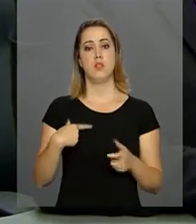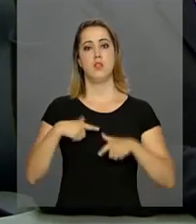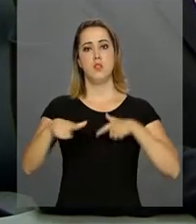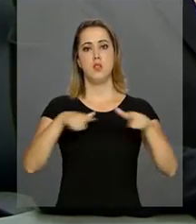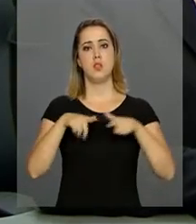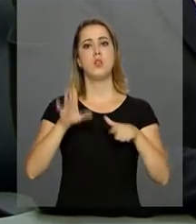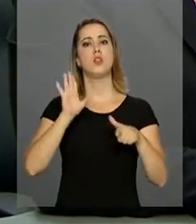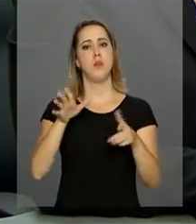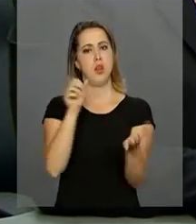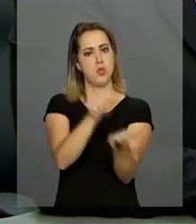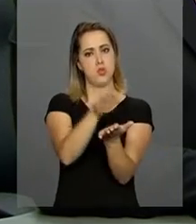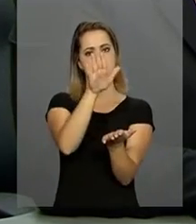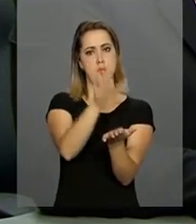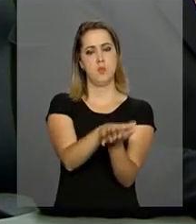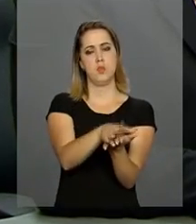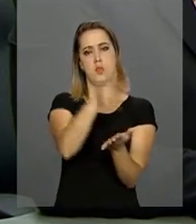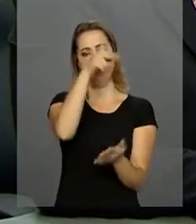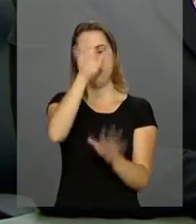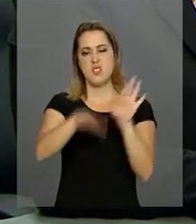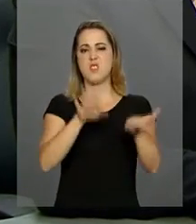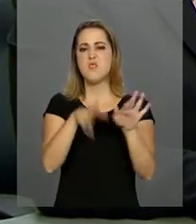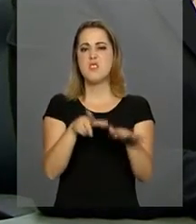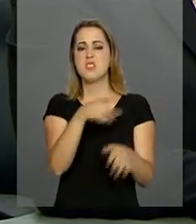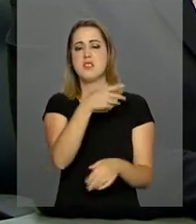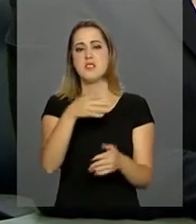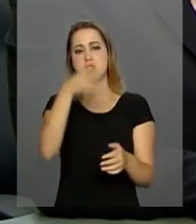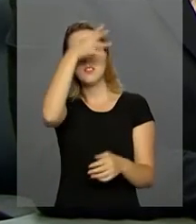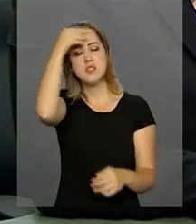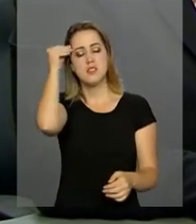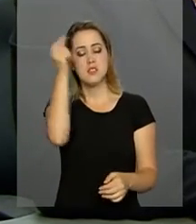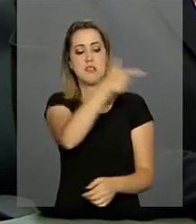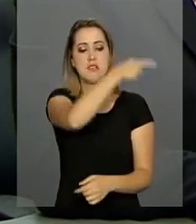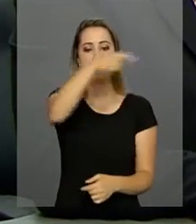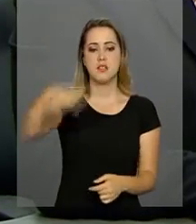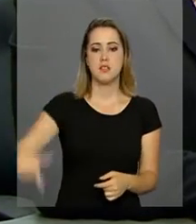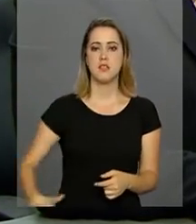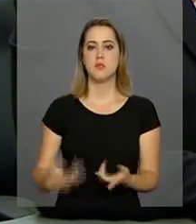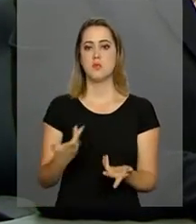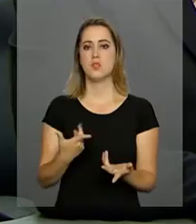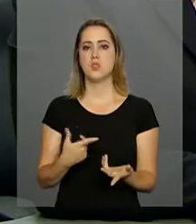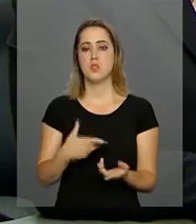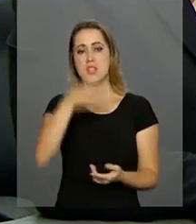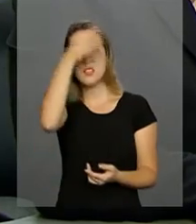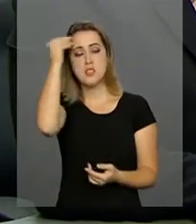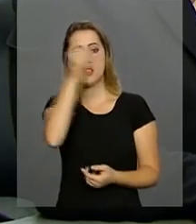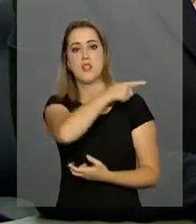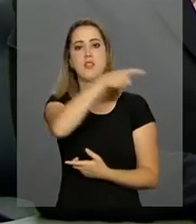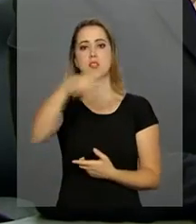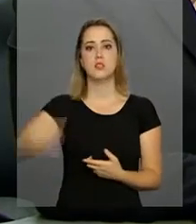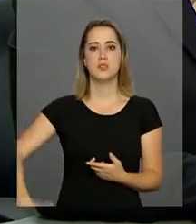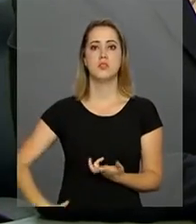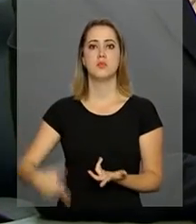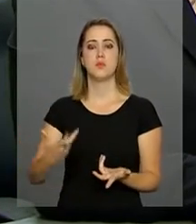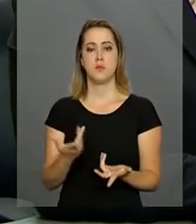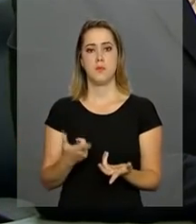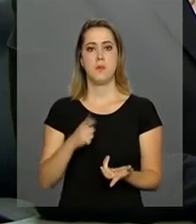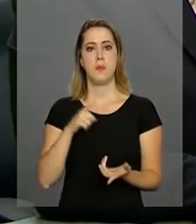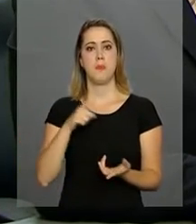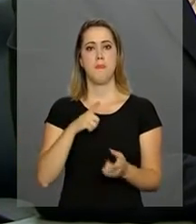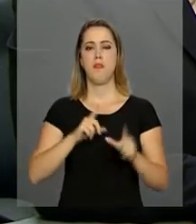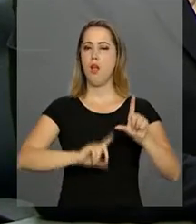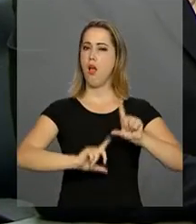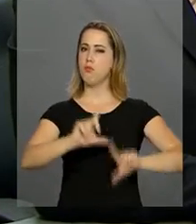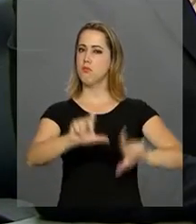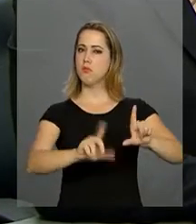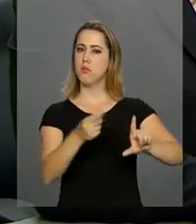fui multado porque a vez esquece de colocar o cinto, desce num cliente, vai no outro cliente e esquece de colocar o cinto. Já fui multado por causa do cinto de segurança. Tem placa